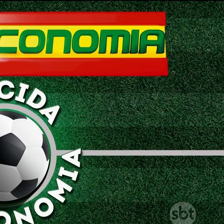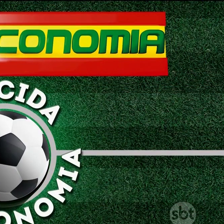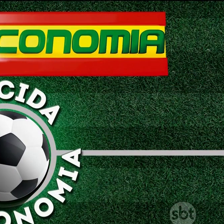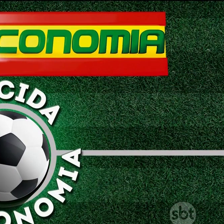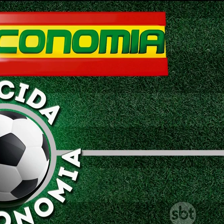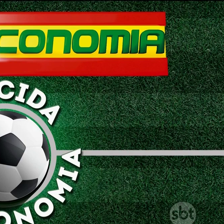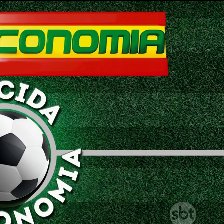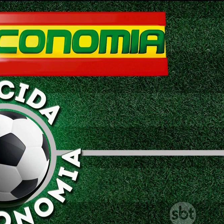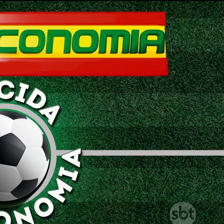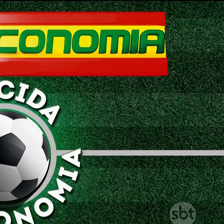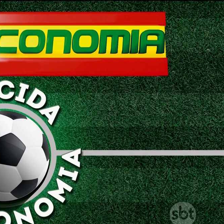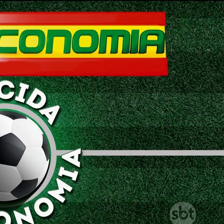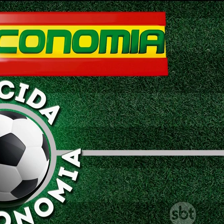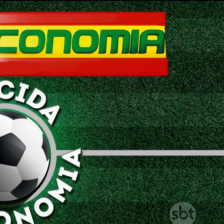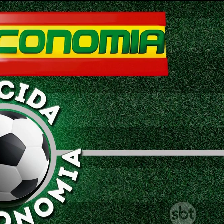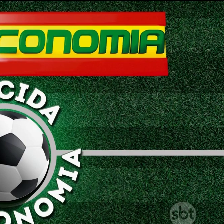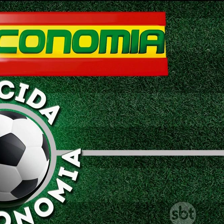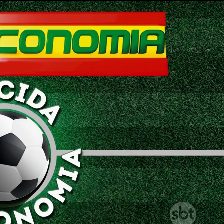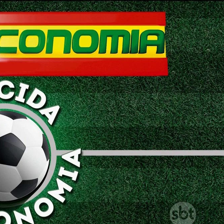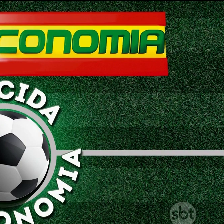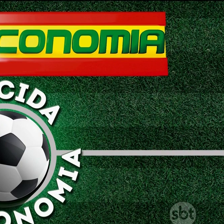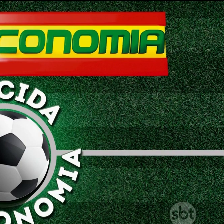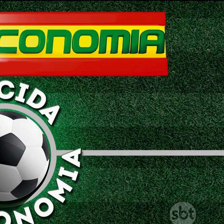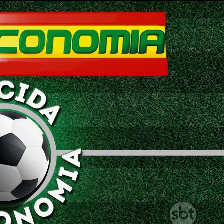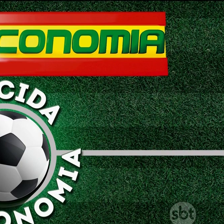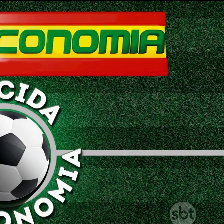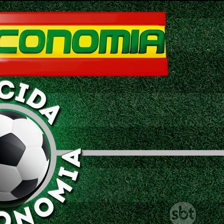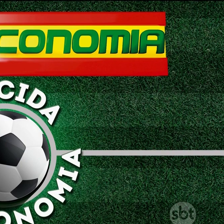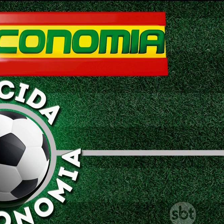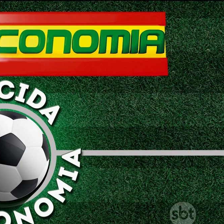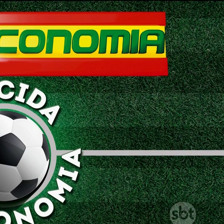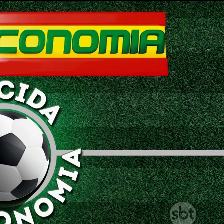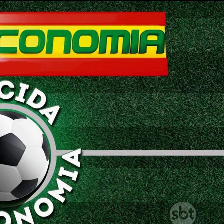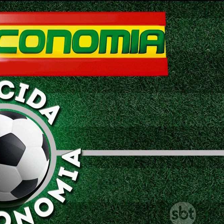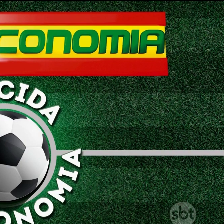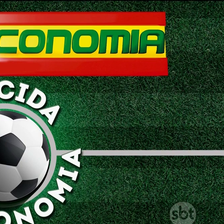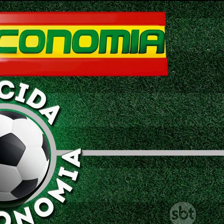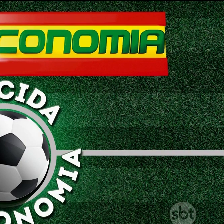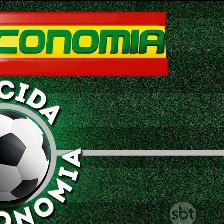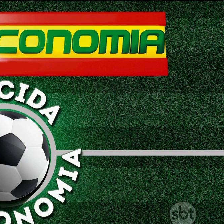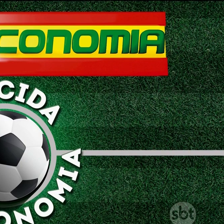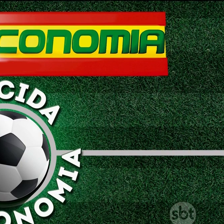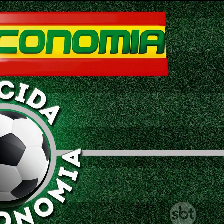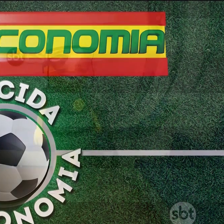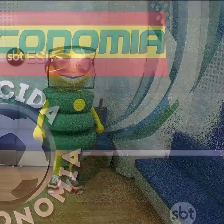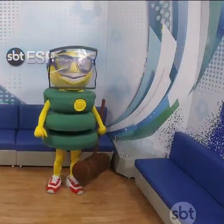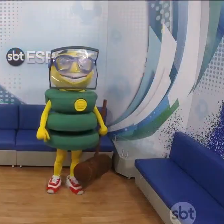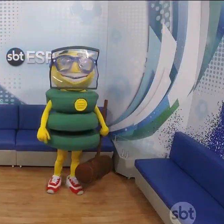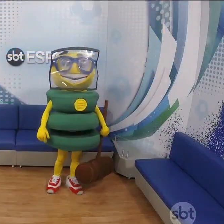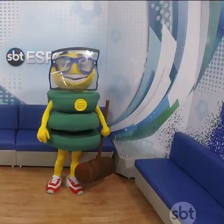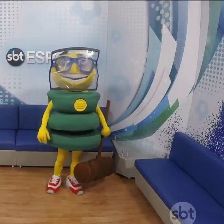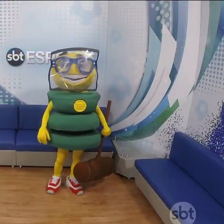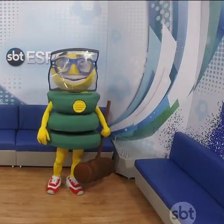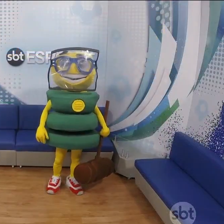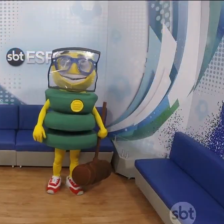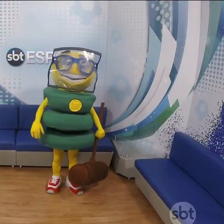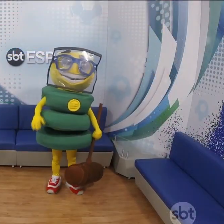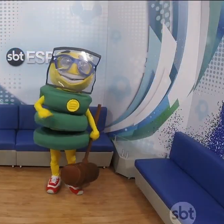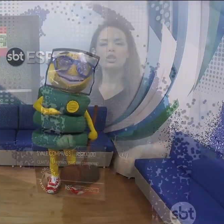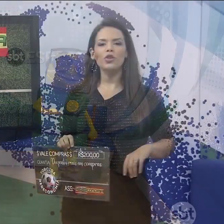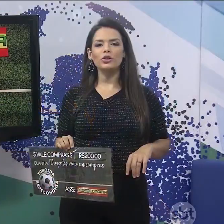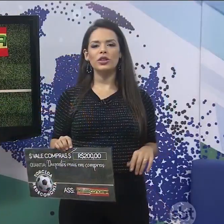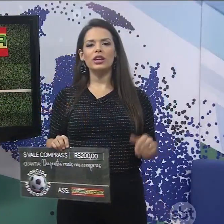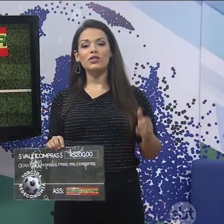oferecimento. Torcida Rede Economia, tudo para você economizar mais. Muito bem,